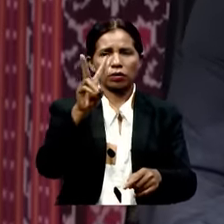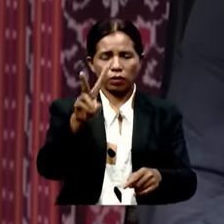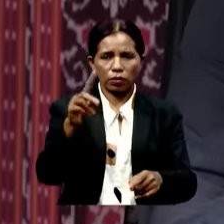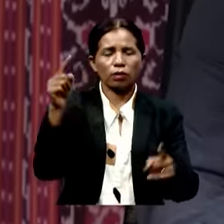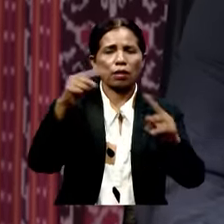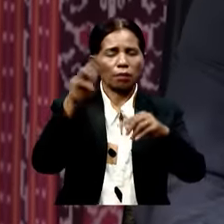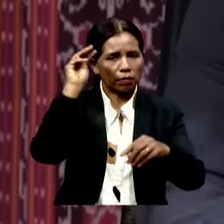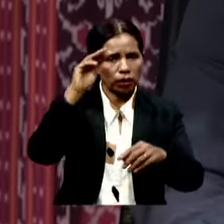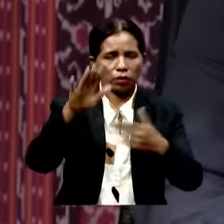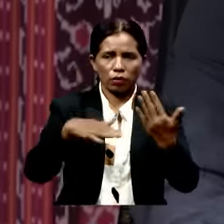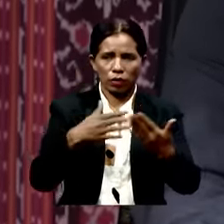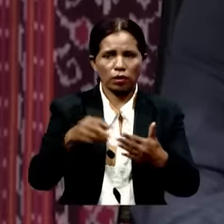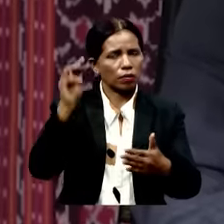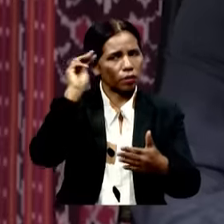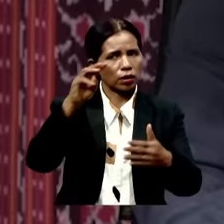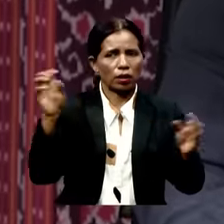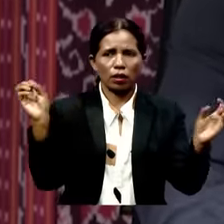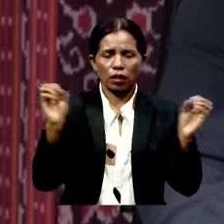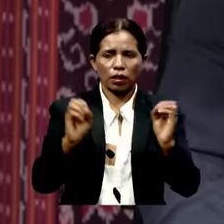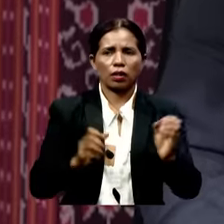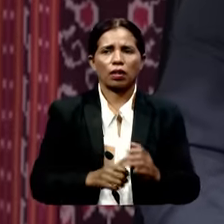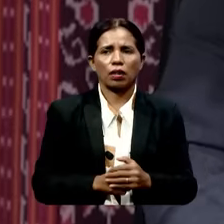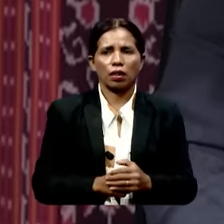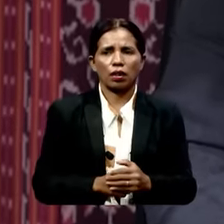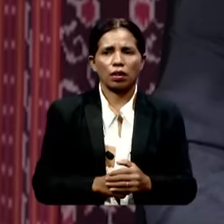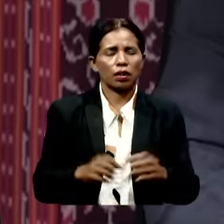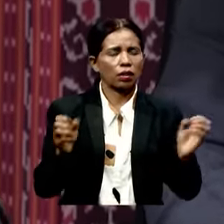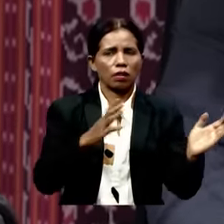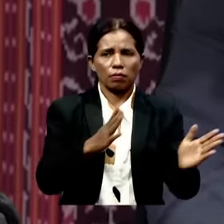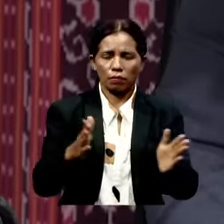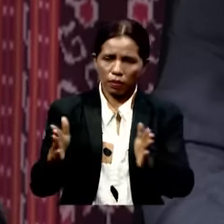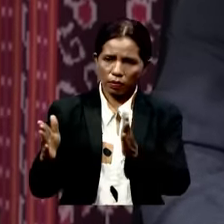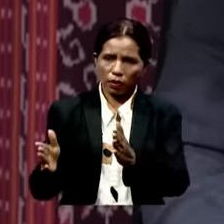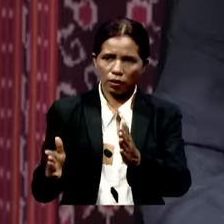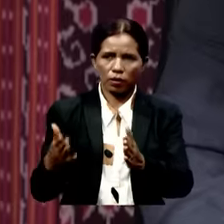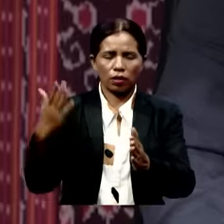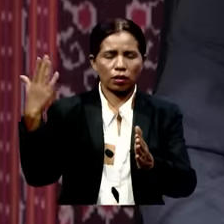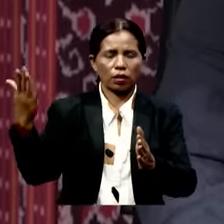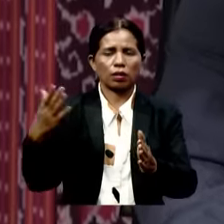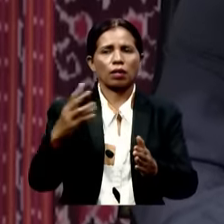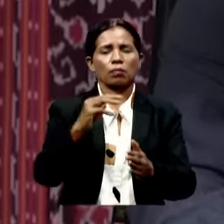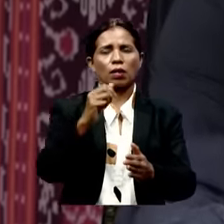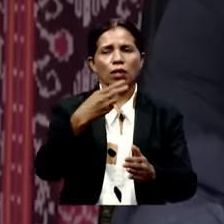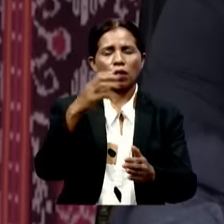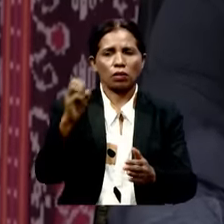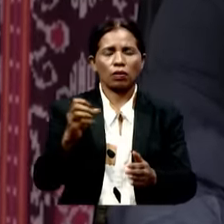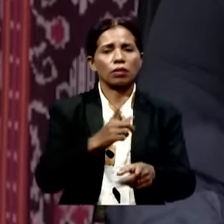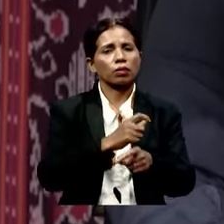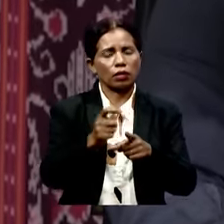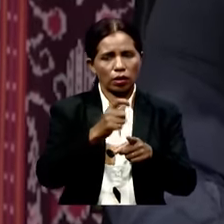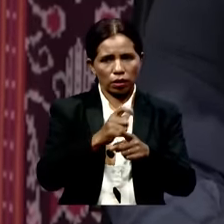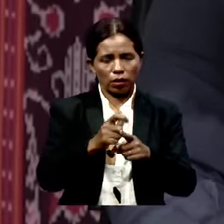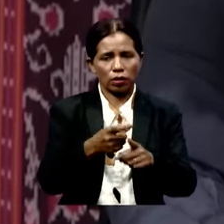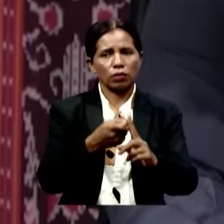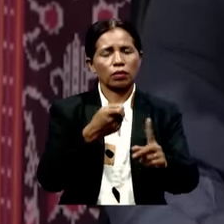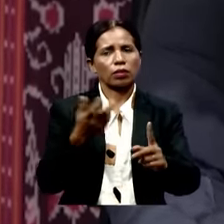sira então o ministério la consegue la ia preparação ia sala uma roca atu halo gladi bersi husi ne